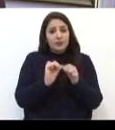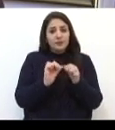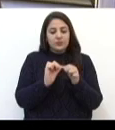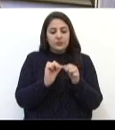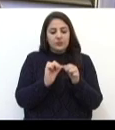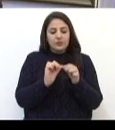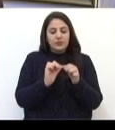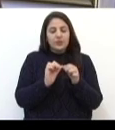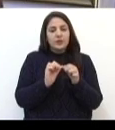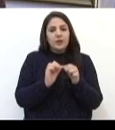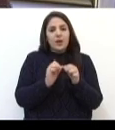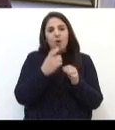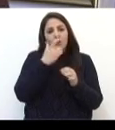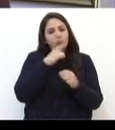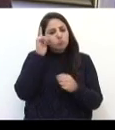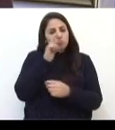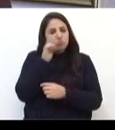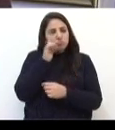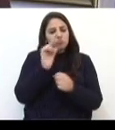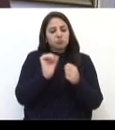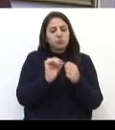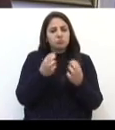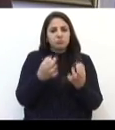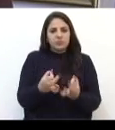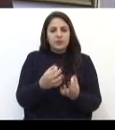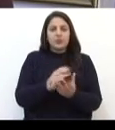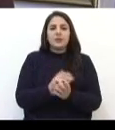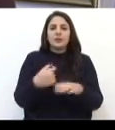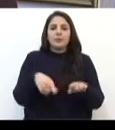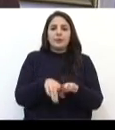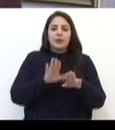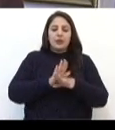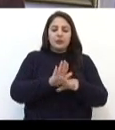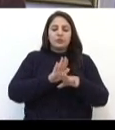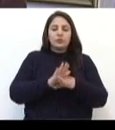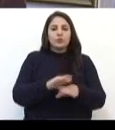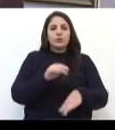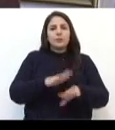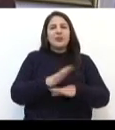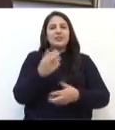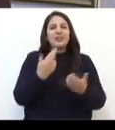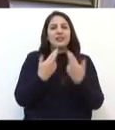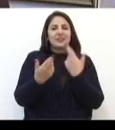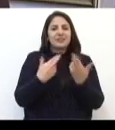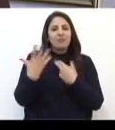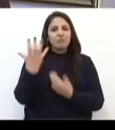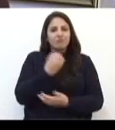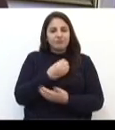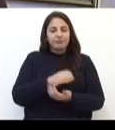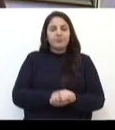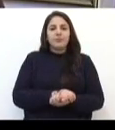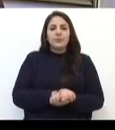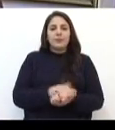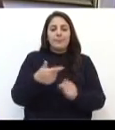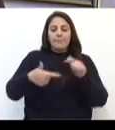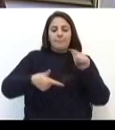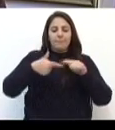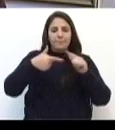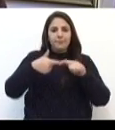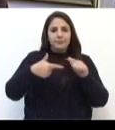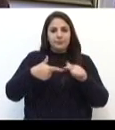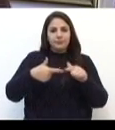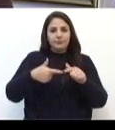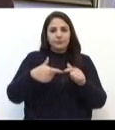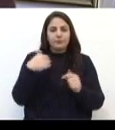status que o Concepro merece e nos auxilia também em termos de captação. Em segundo